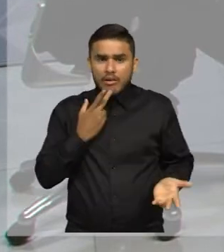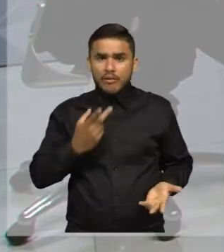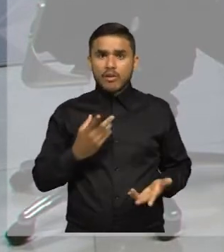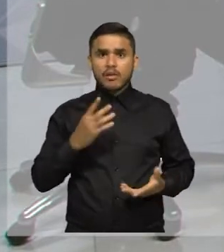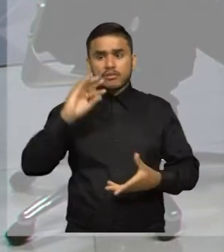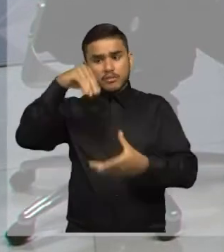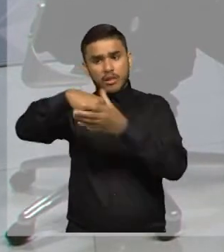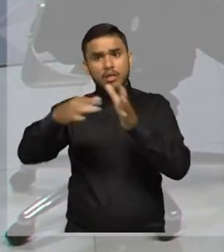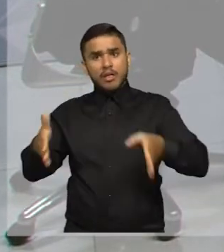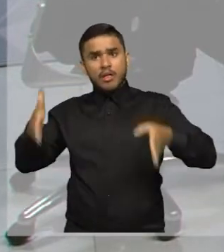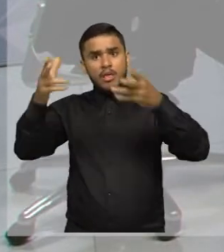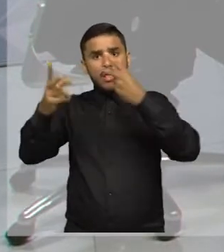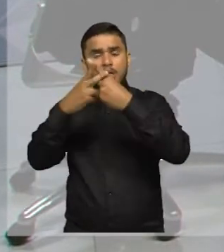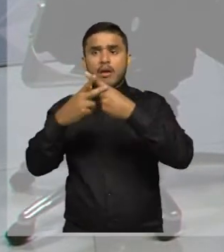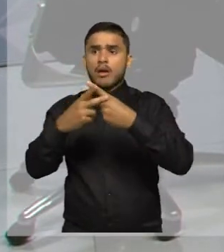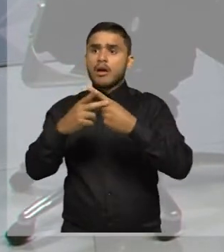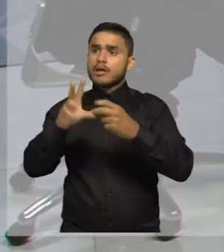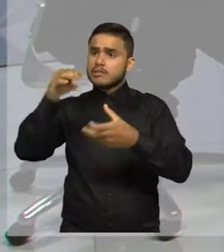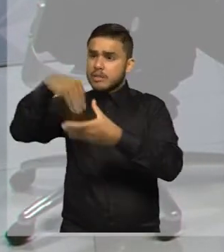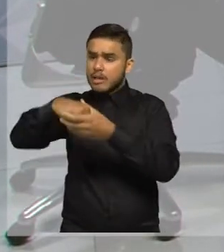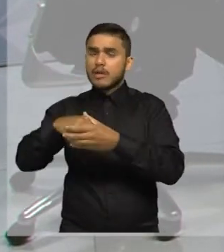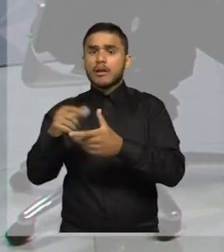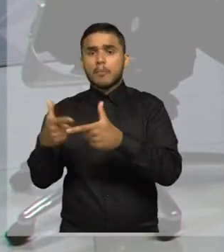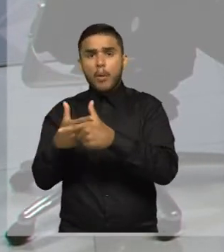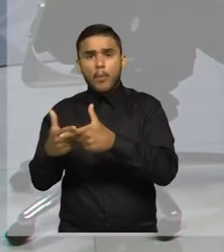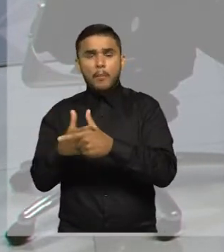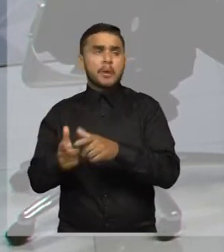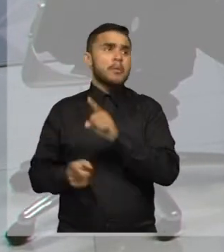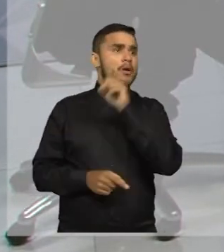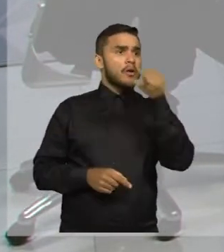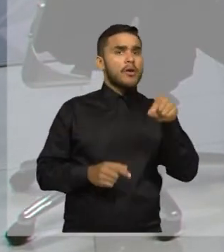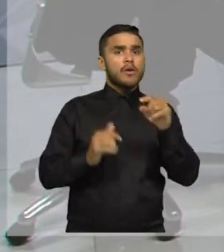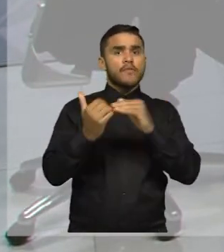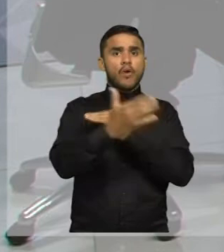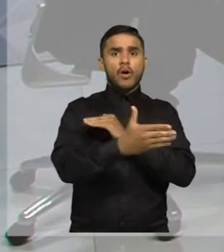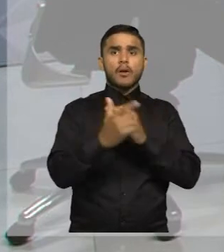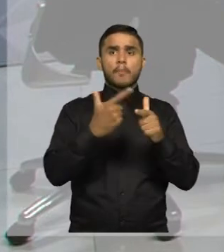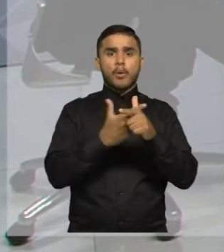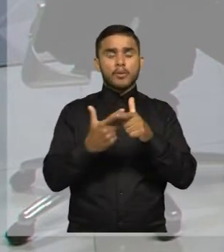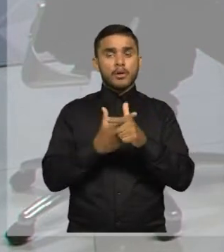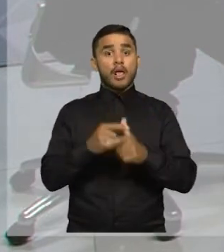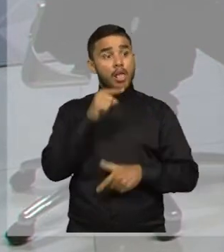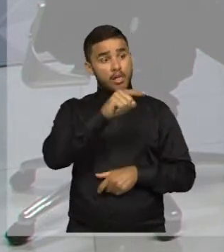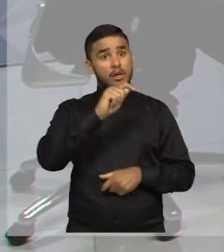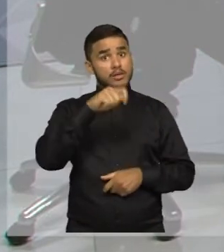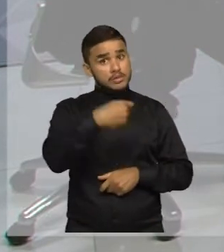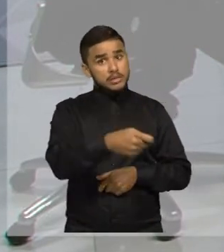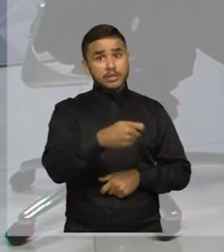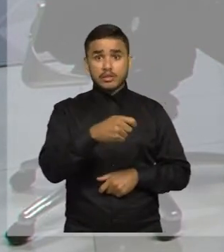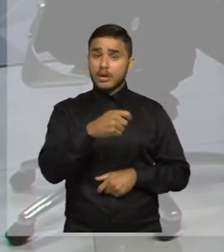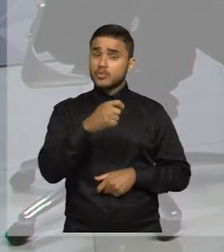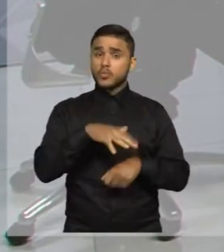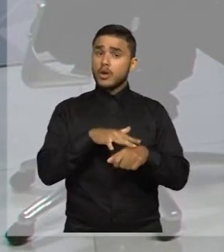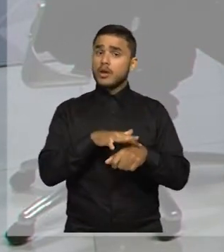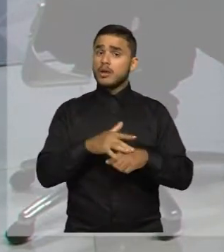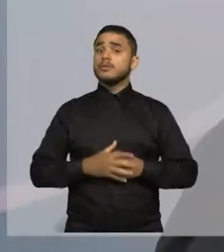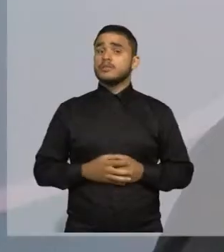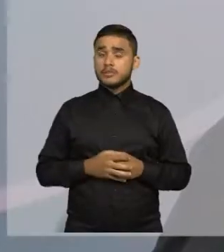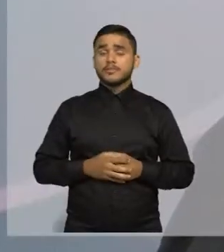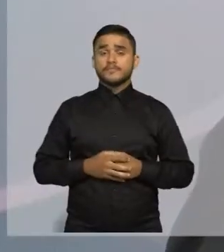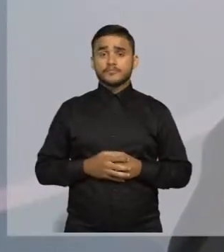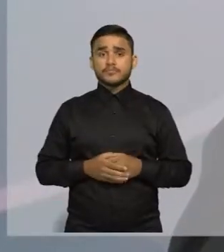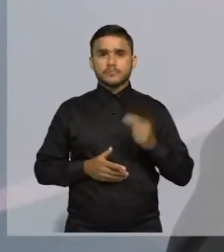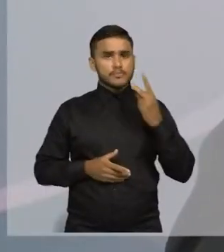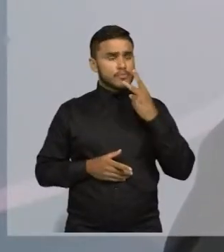cadeia, depois que ele sai. Então esse sujeito ele é um sociopata. A regra da inimputabilidade diz o seguinte, que o sujeito